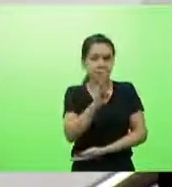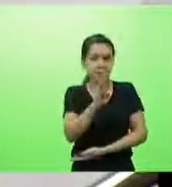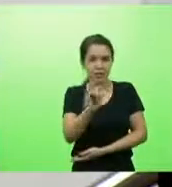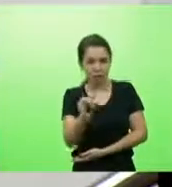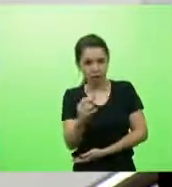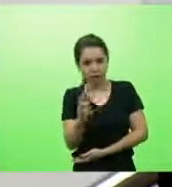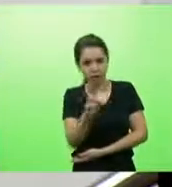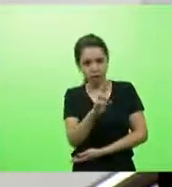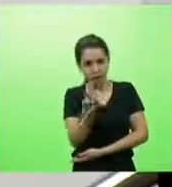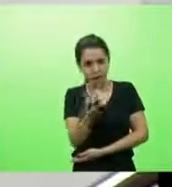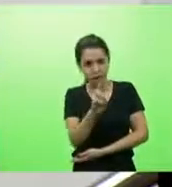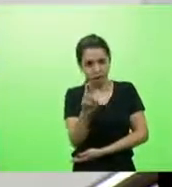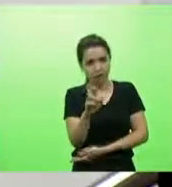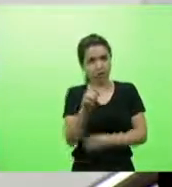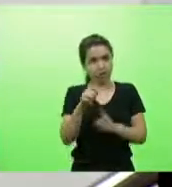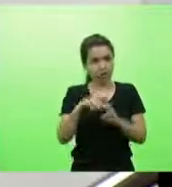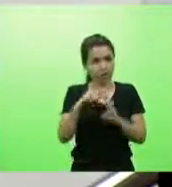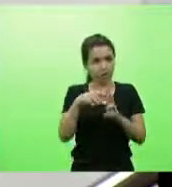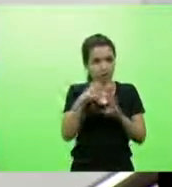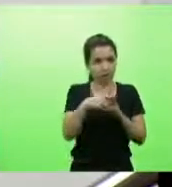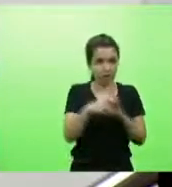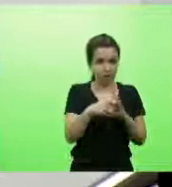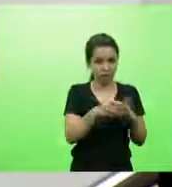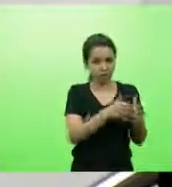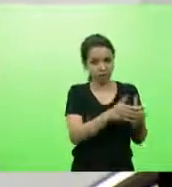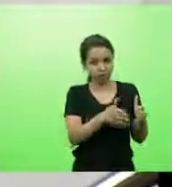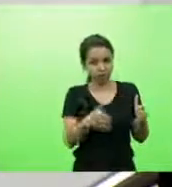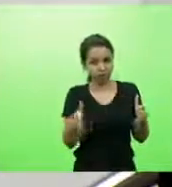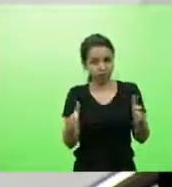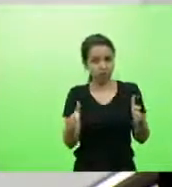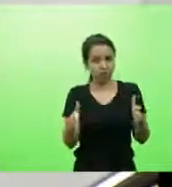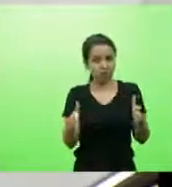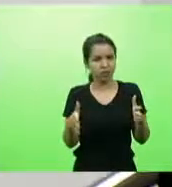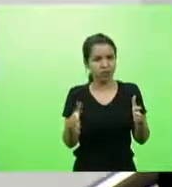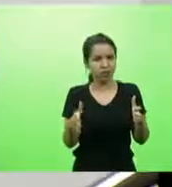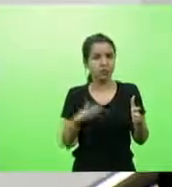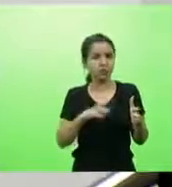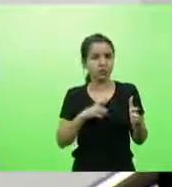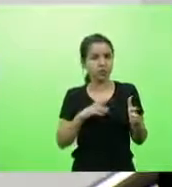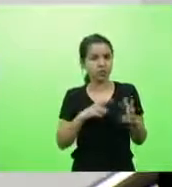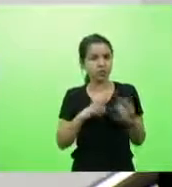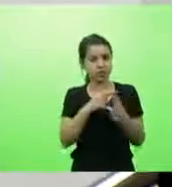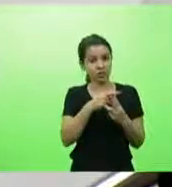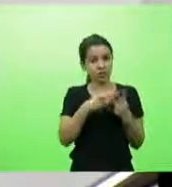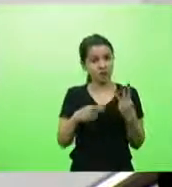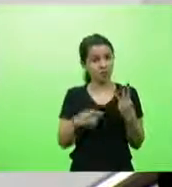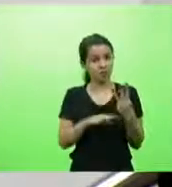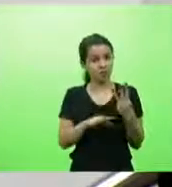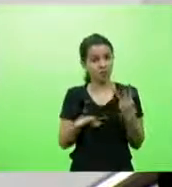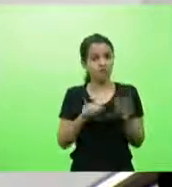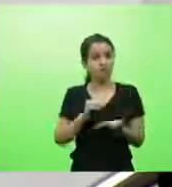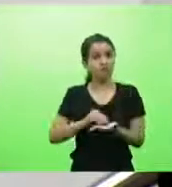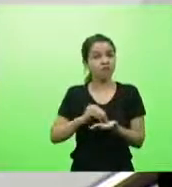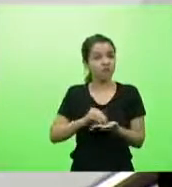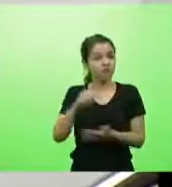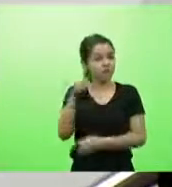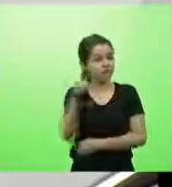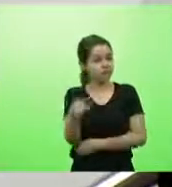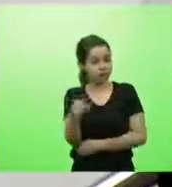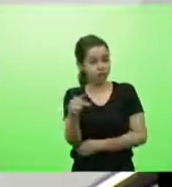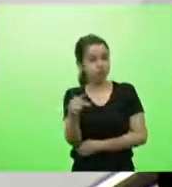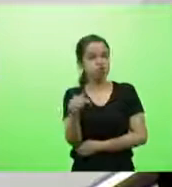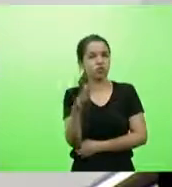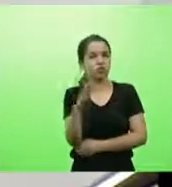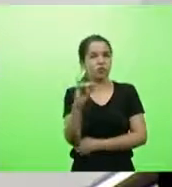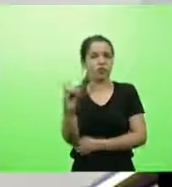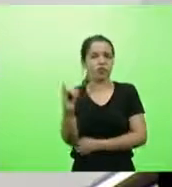3 meses em operação. A iniciativa tem só 3, está faltando 7. 7, está faltando 7 milhões de